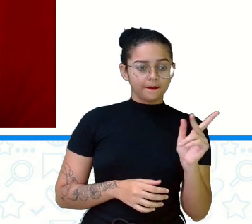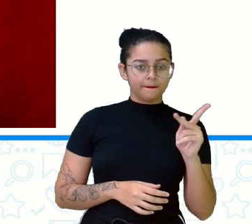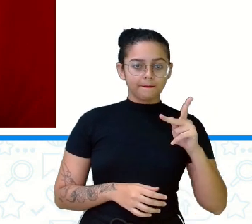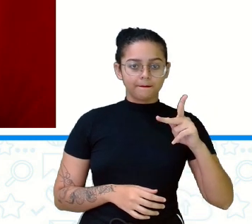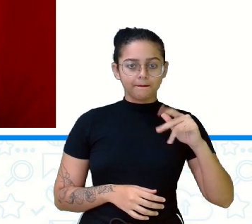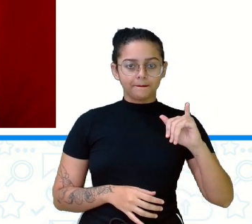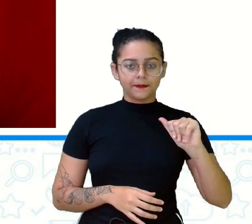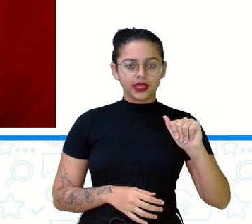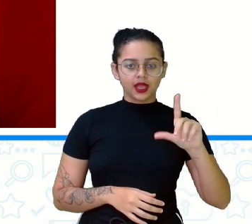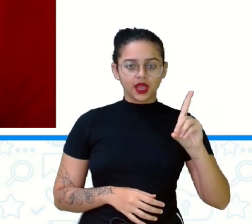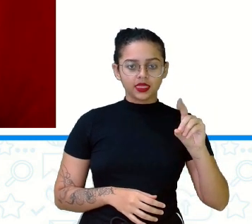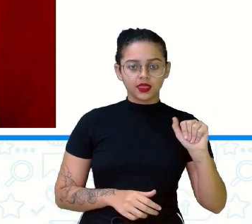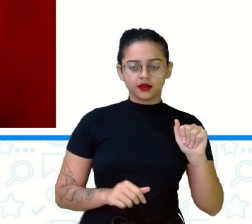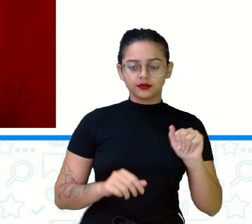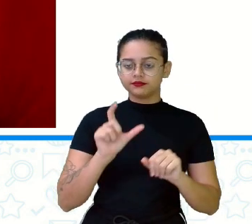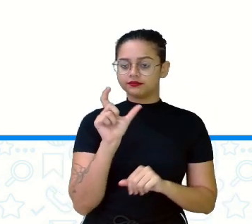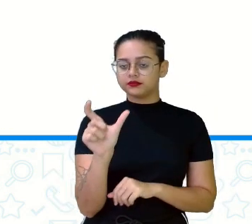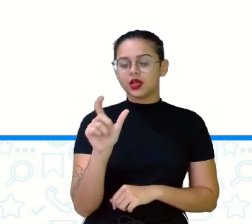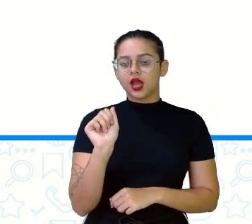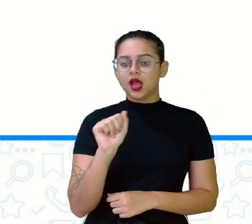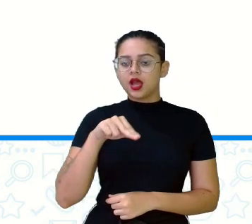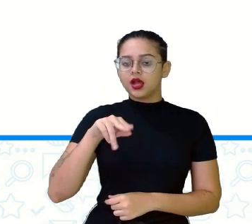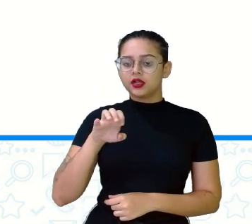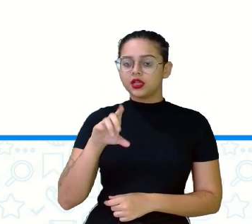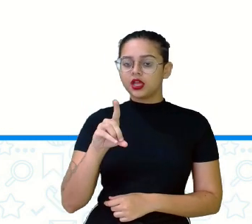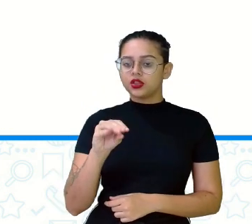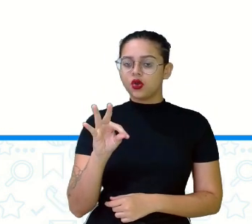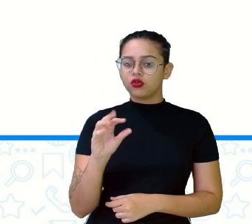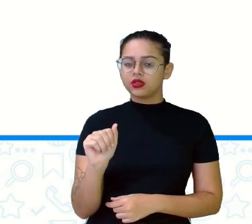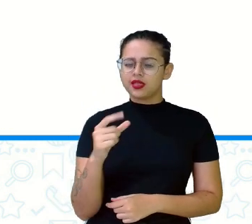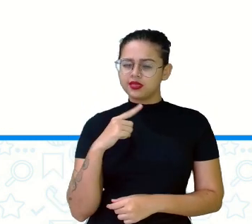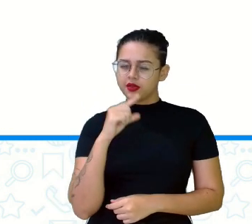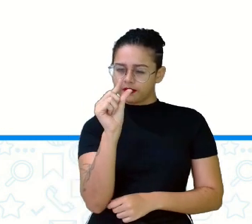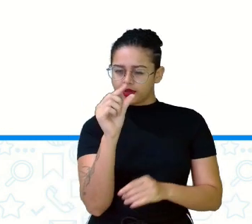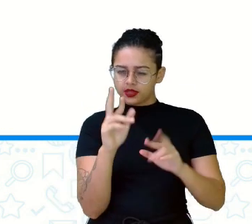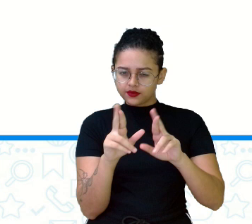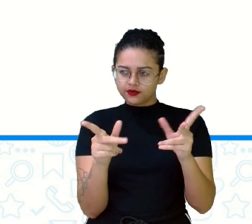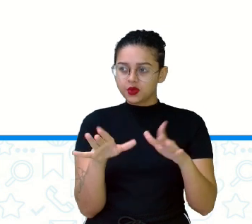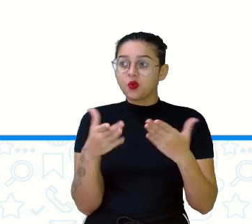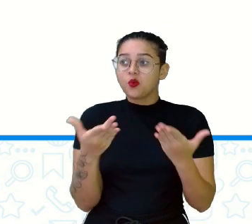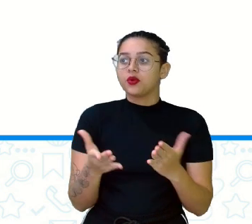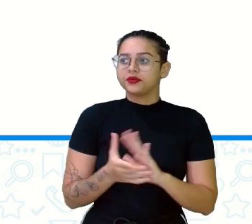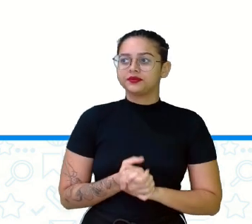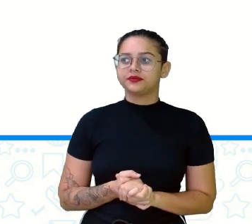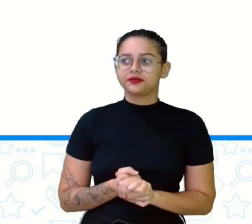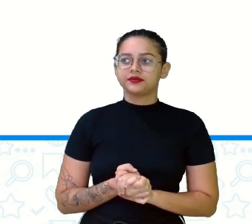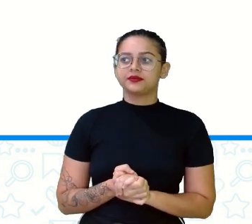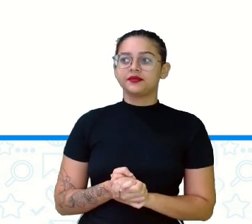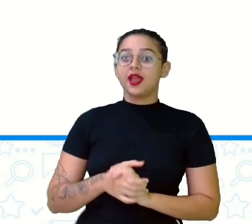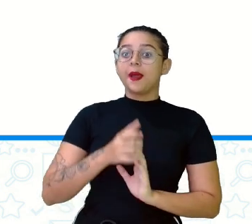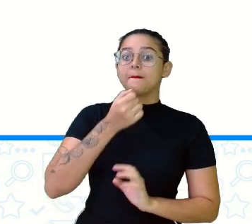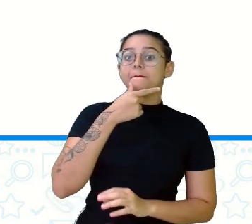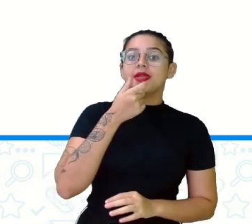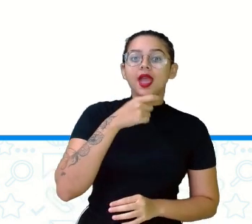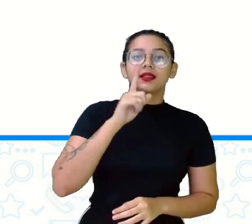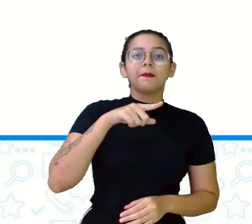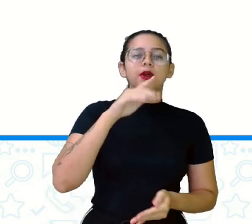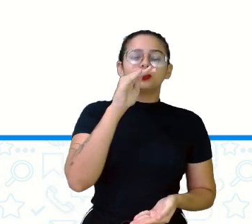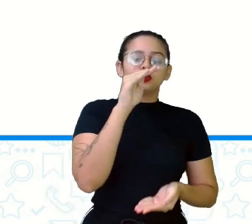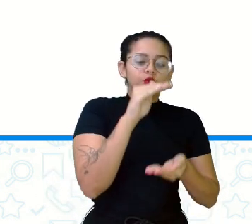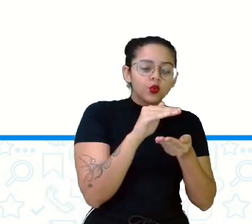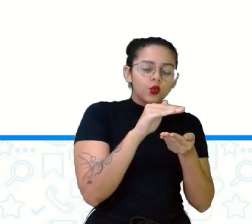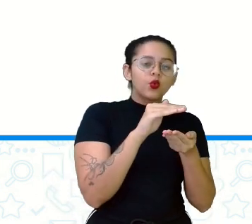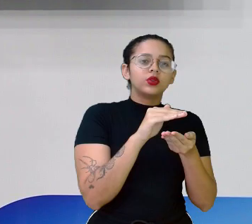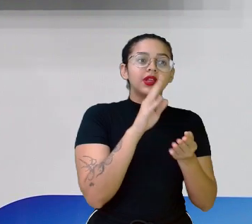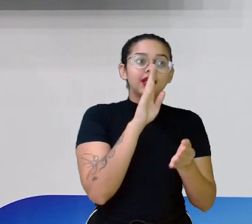está atento desde o início também já sabe que tem uma pequena diferença. E olha aí qual é, simplesmente essa. A piada é mais